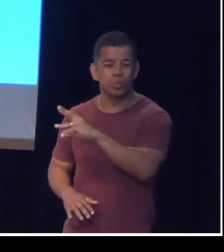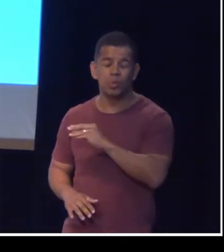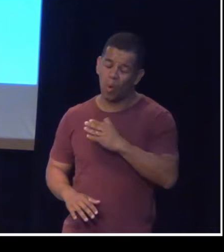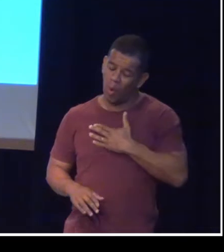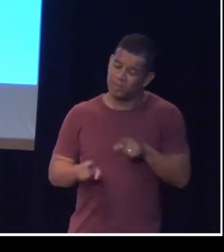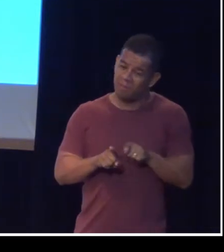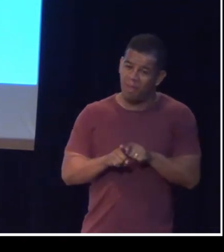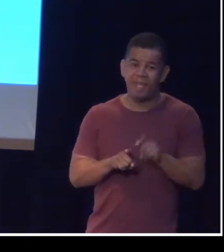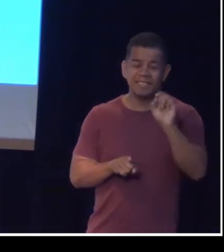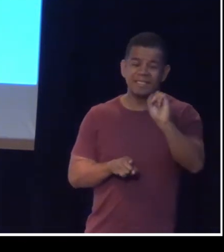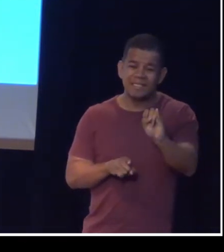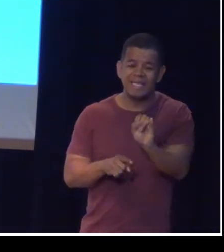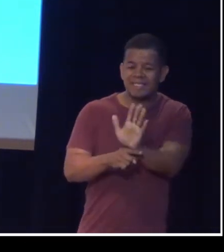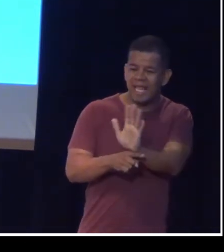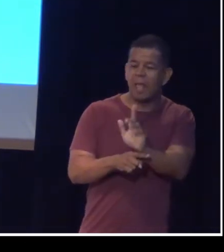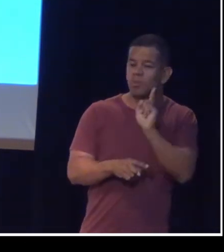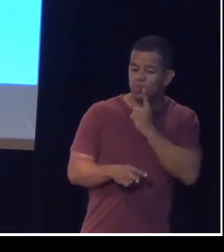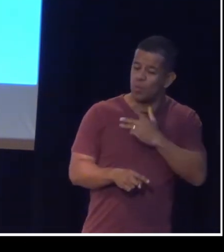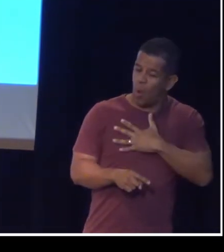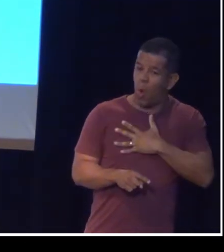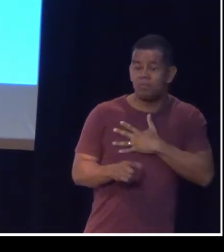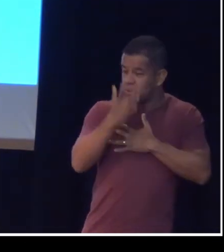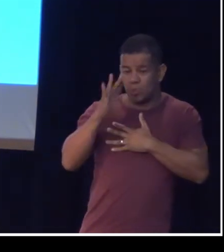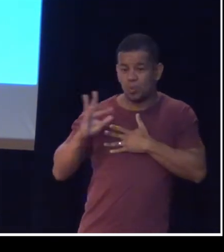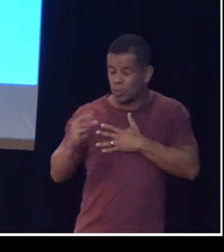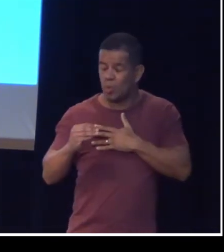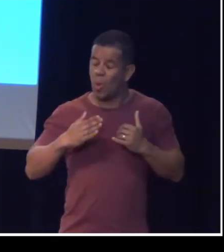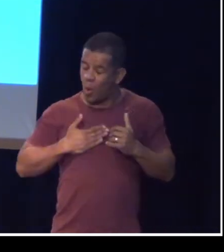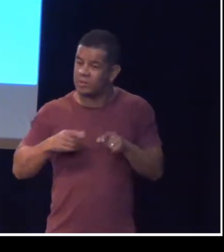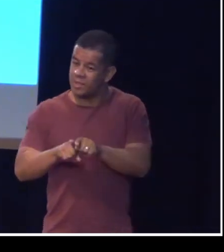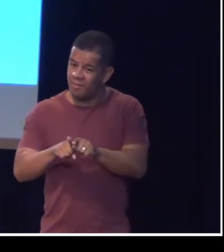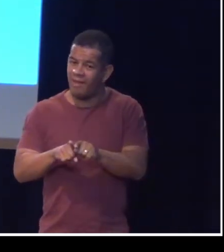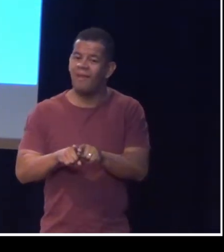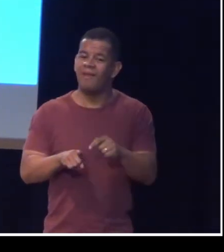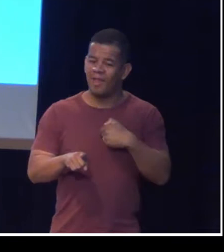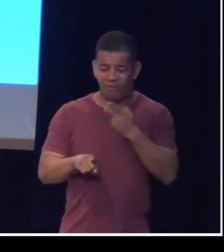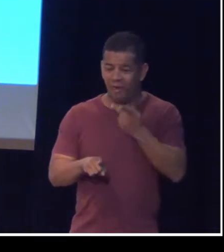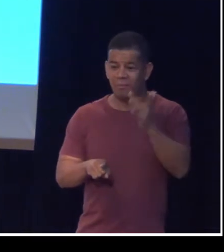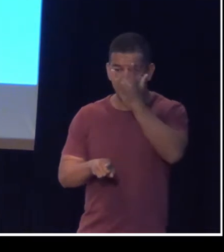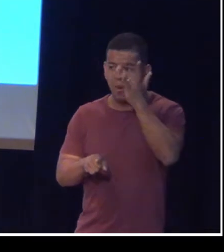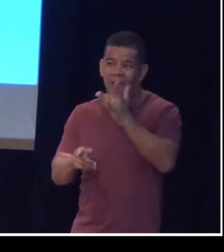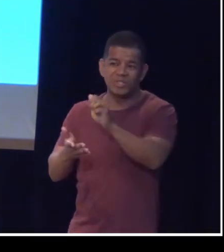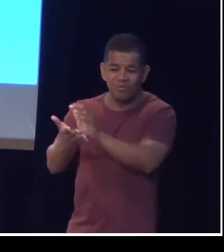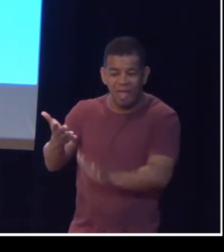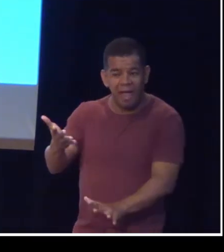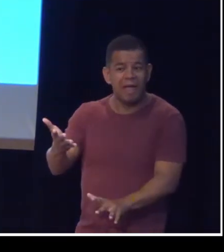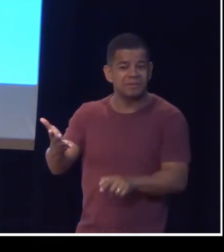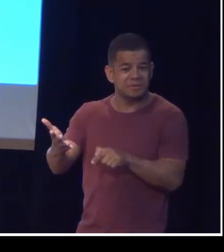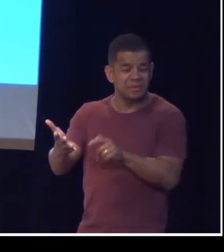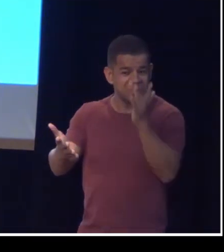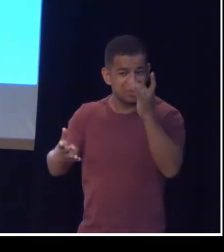aquela atividade para que a pessoa não tenha uma certa autonomia. Né? Eu classifico ela dentro da atividade que eu acho que é cabível para ela.